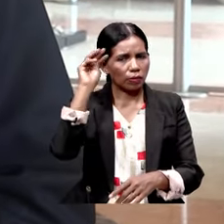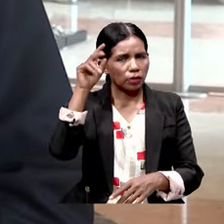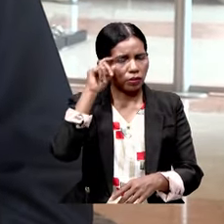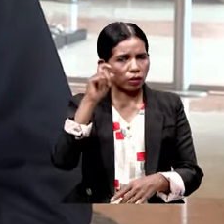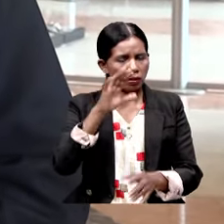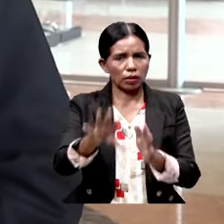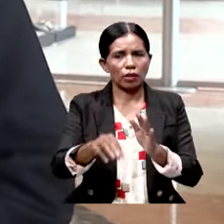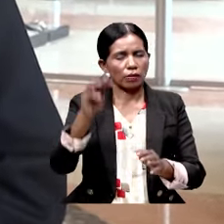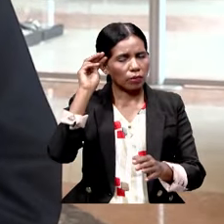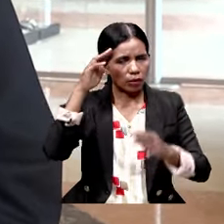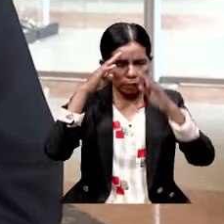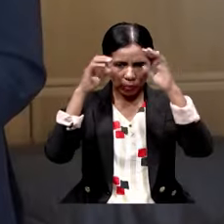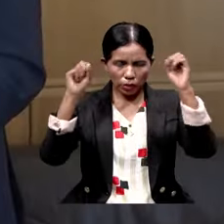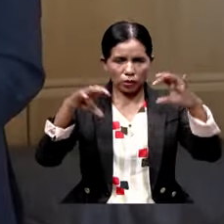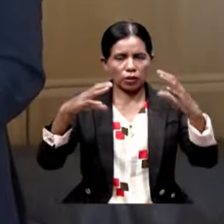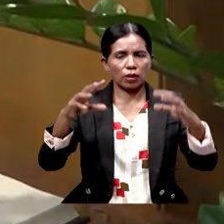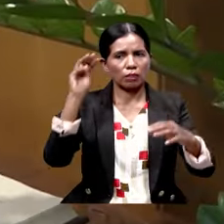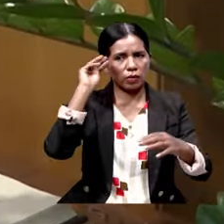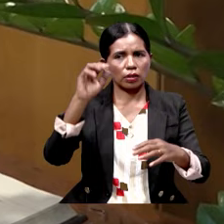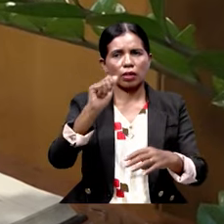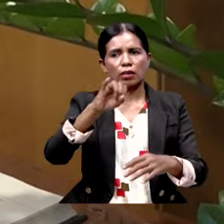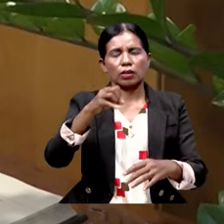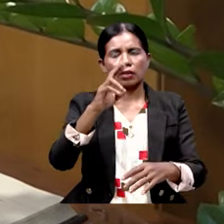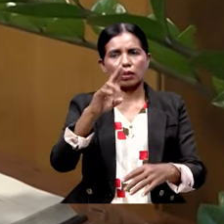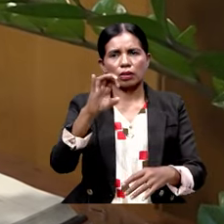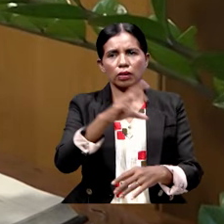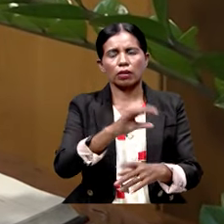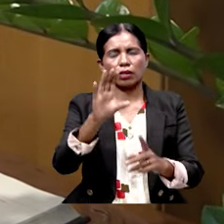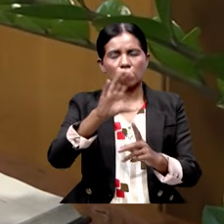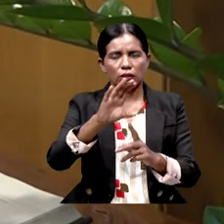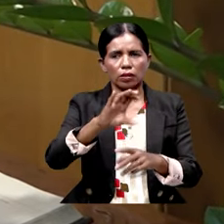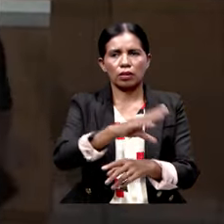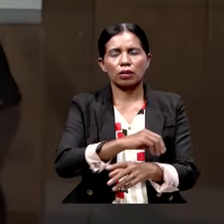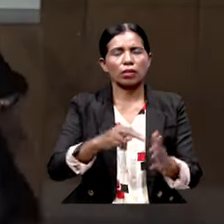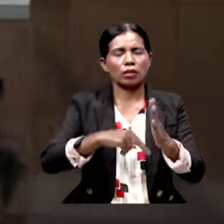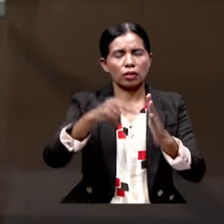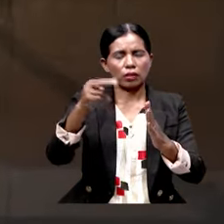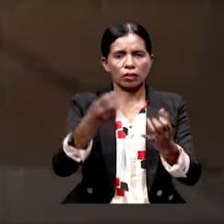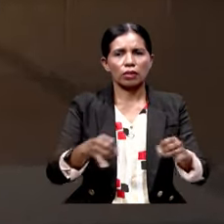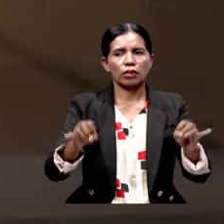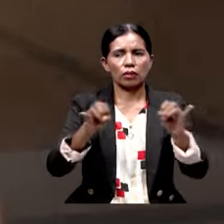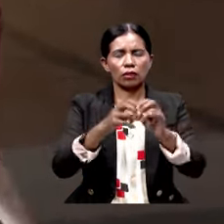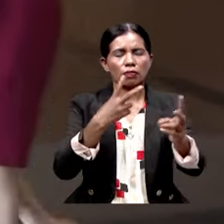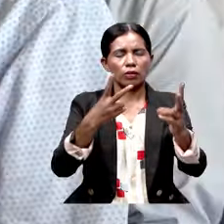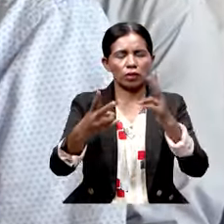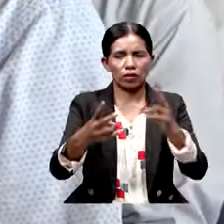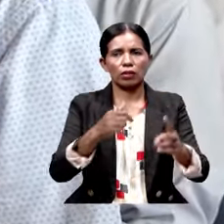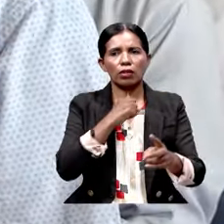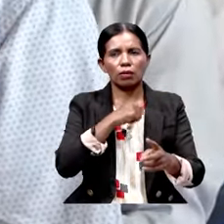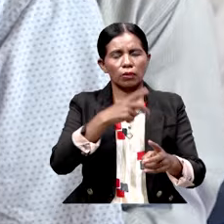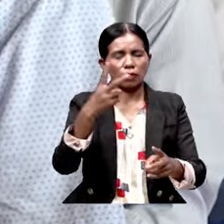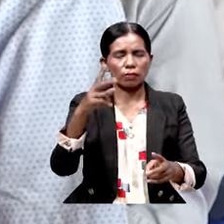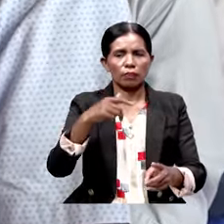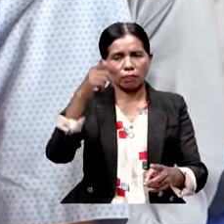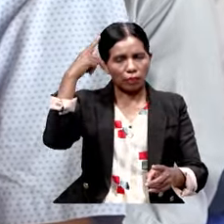nomeia ministro presidência, conselho ministro, Azio Pereira, hanesan coordenador-geral, alto nível institucional, ba visita Papa Francisco, no